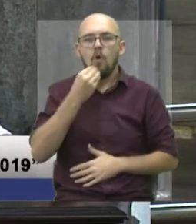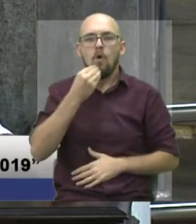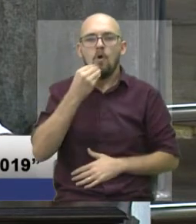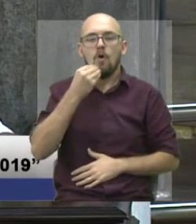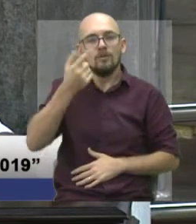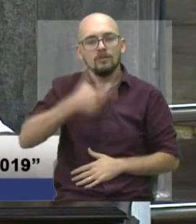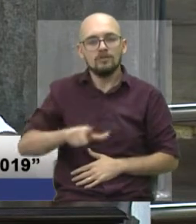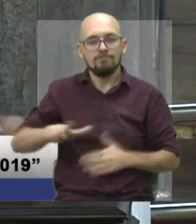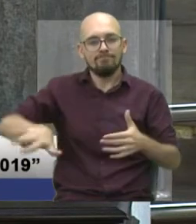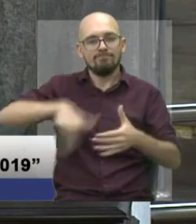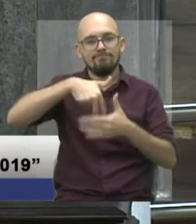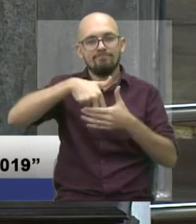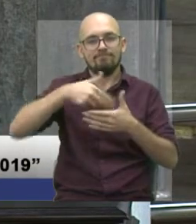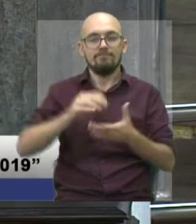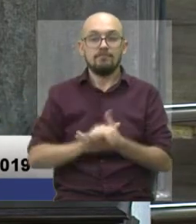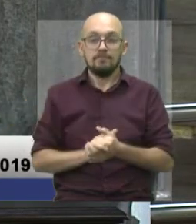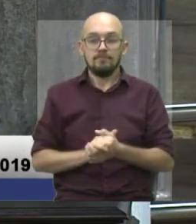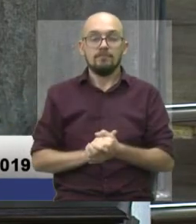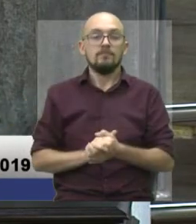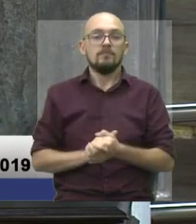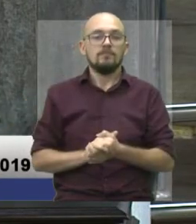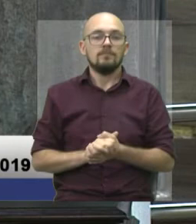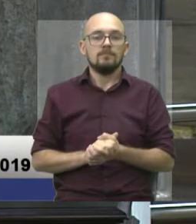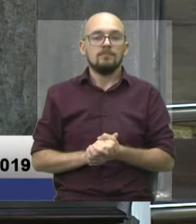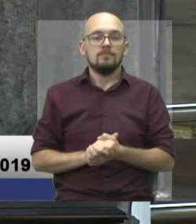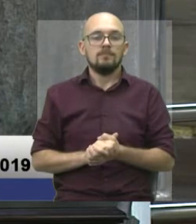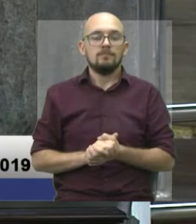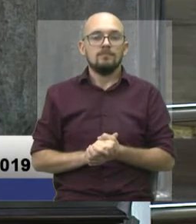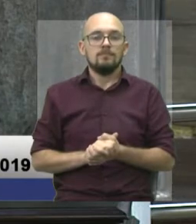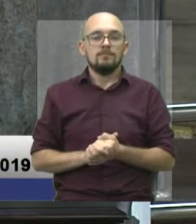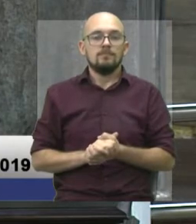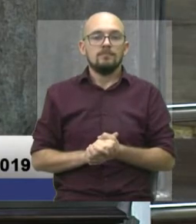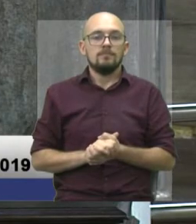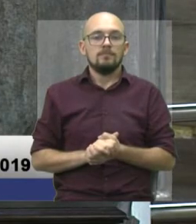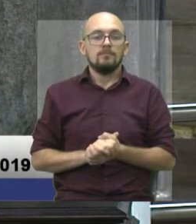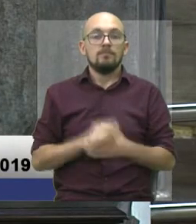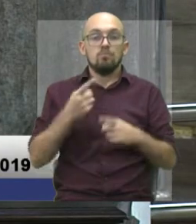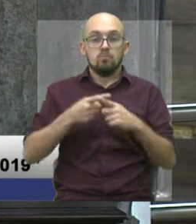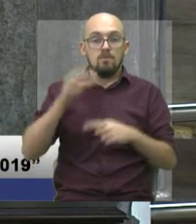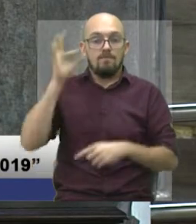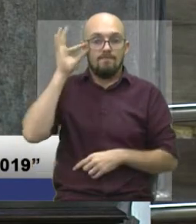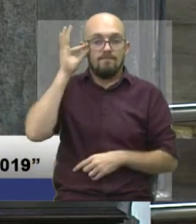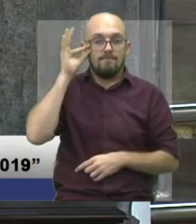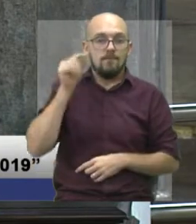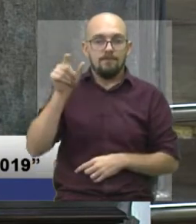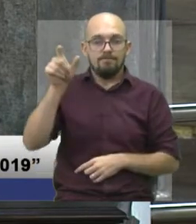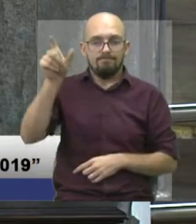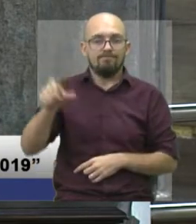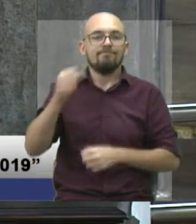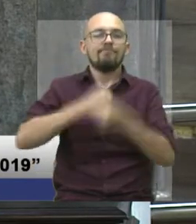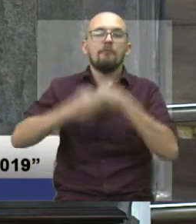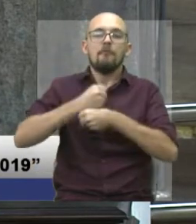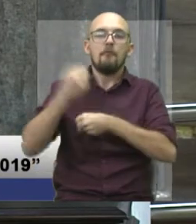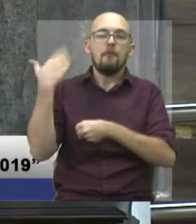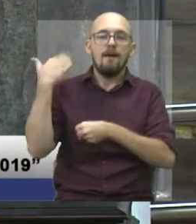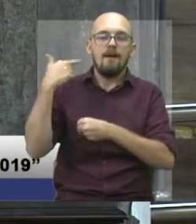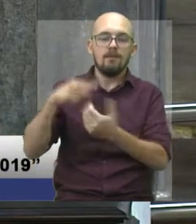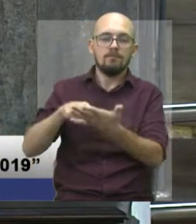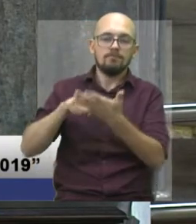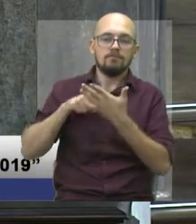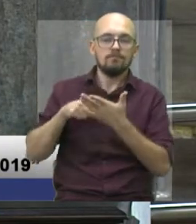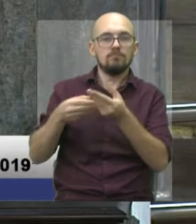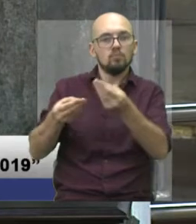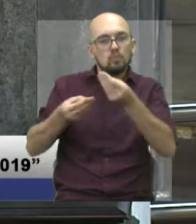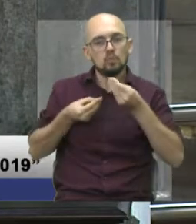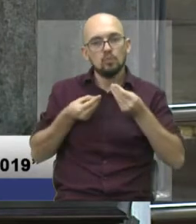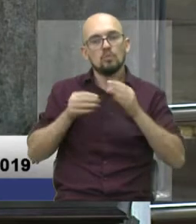presidente. Fico aqui a minha... Porque o Wagner Brasil, no ano passado, me trouxe o projeto de